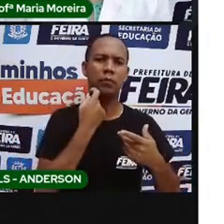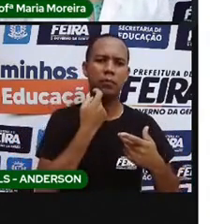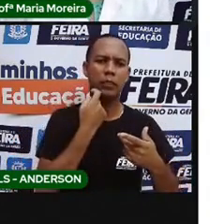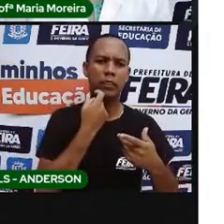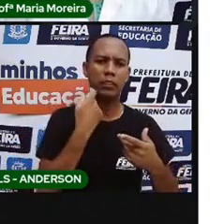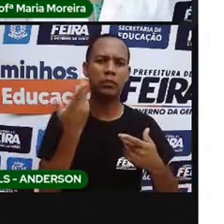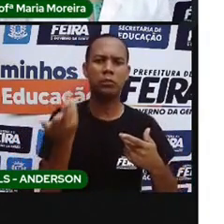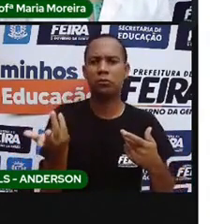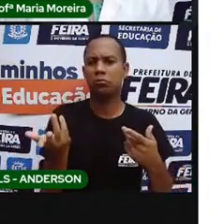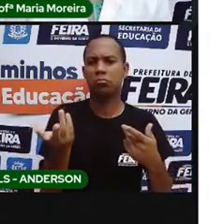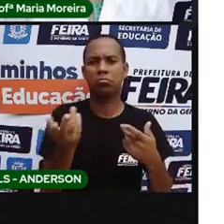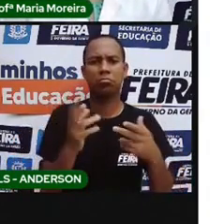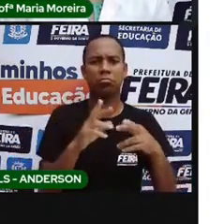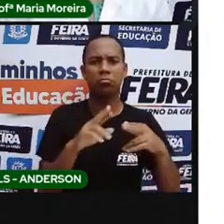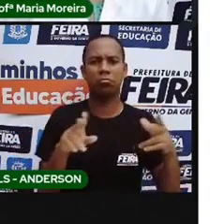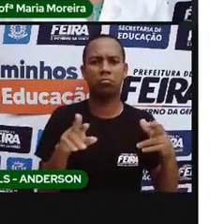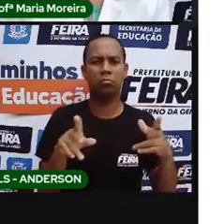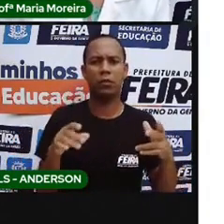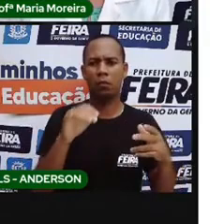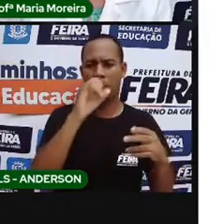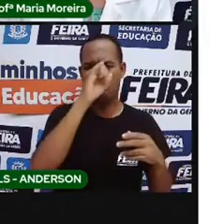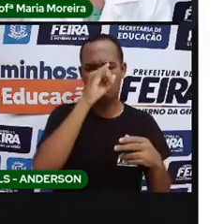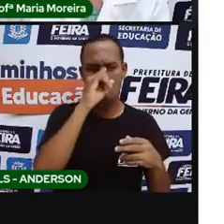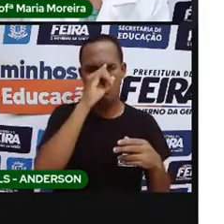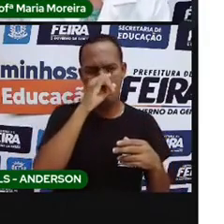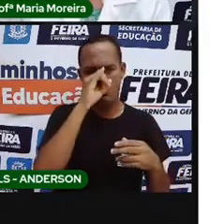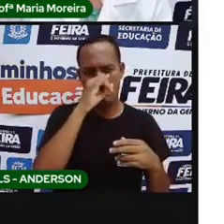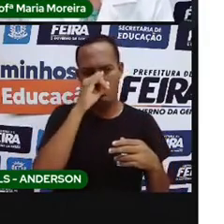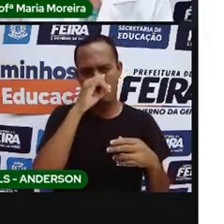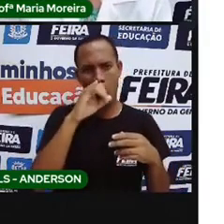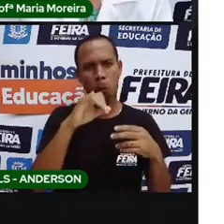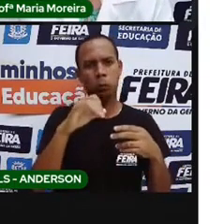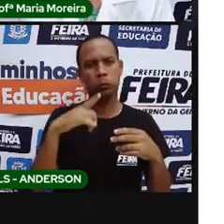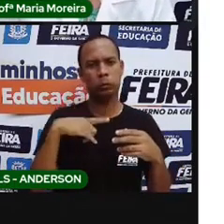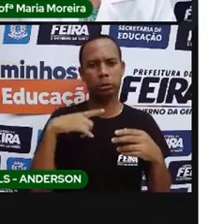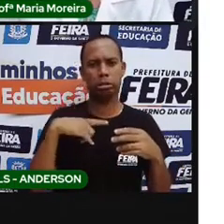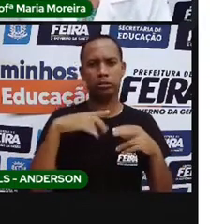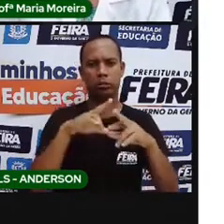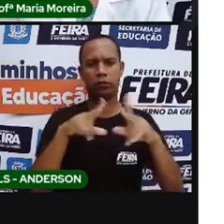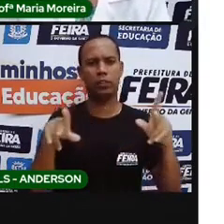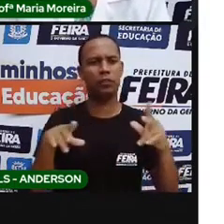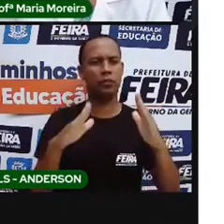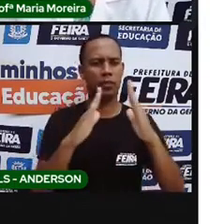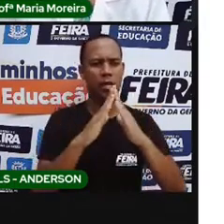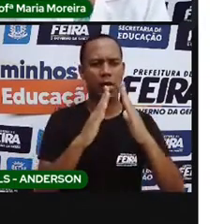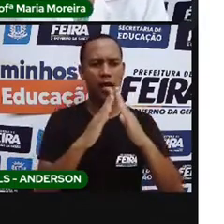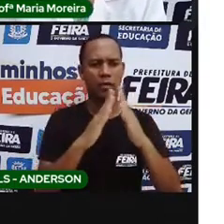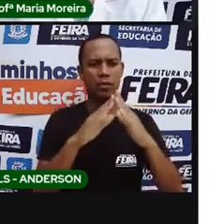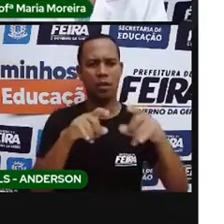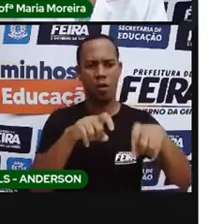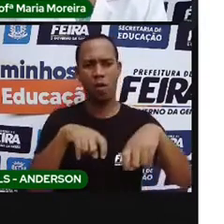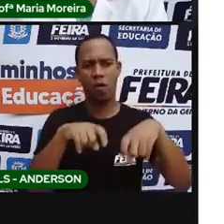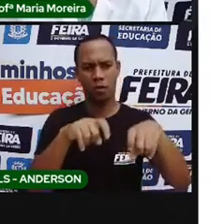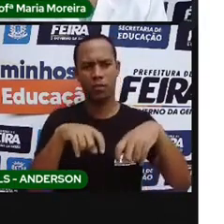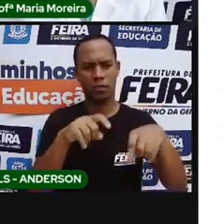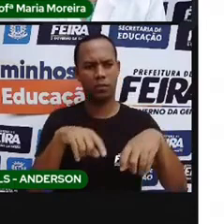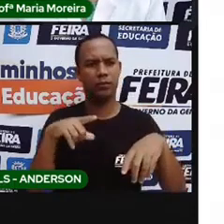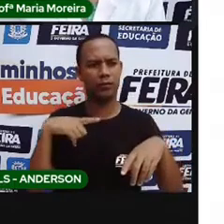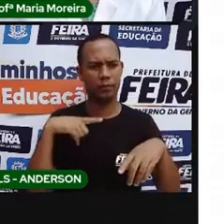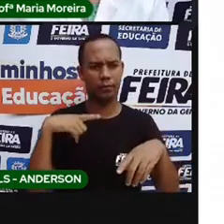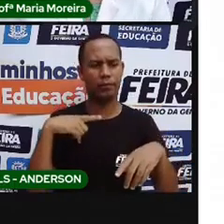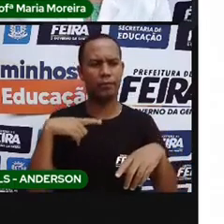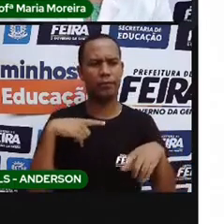na maioria das casas de zona rural. E em alguns casos, aqui na zona urbana também.